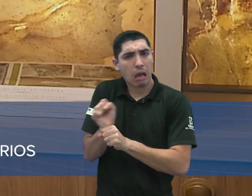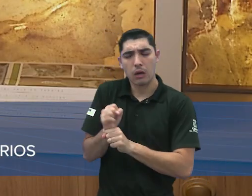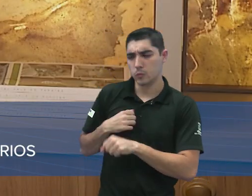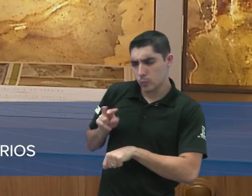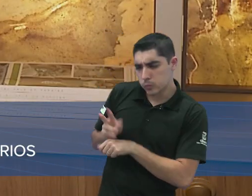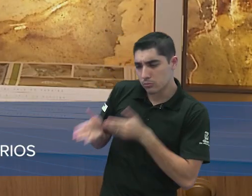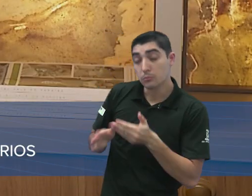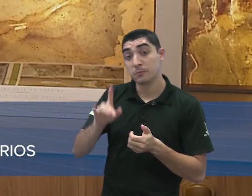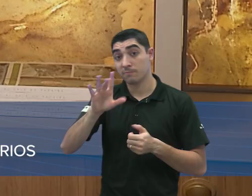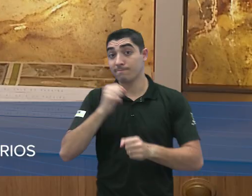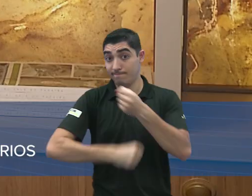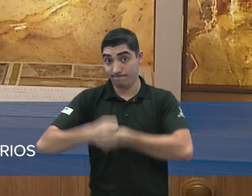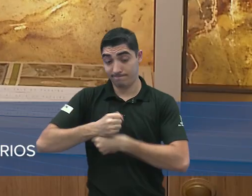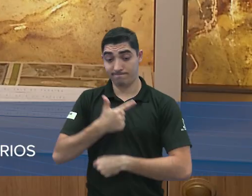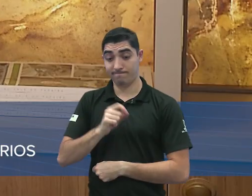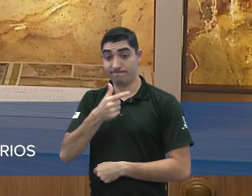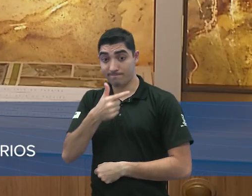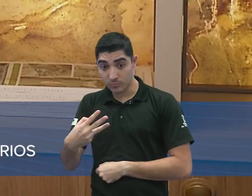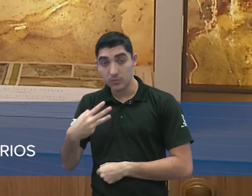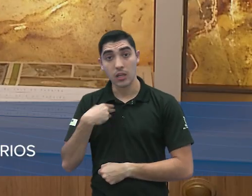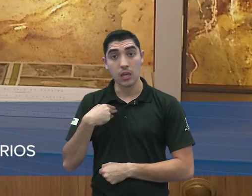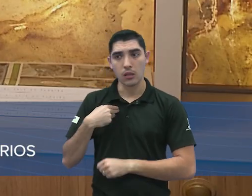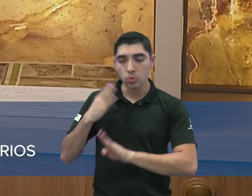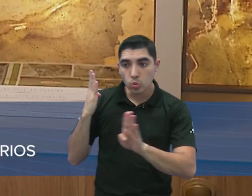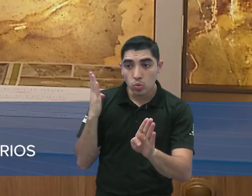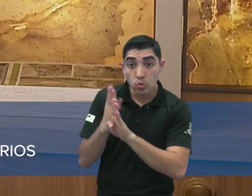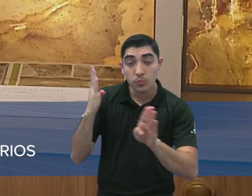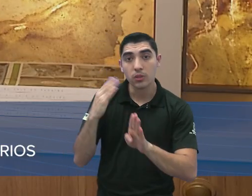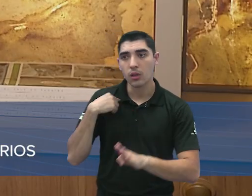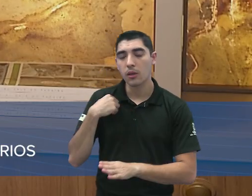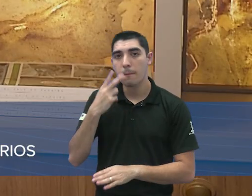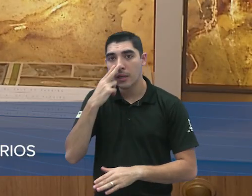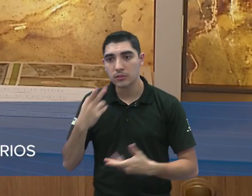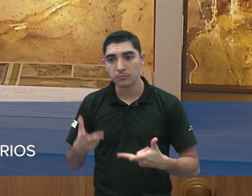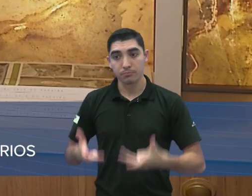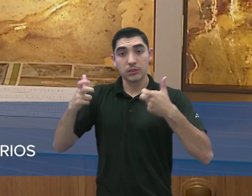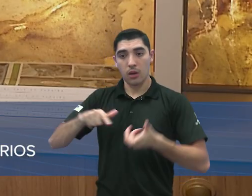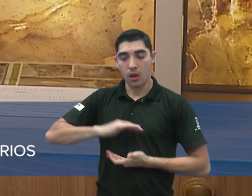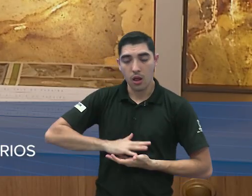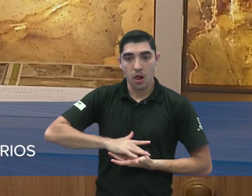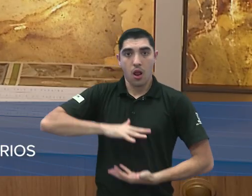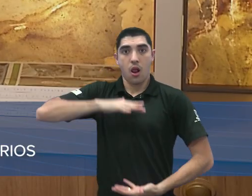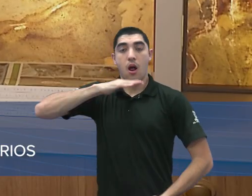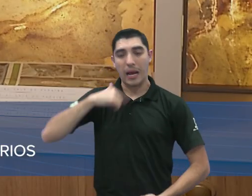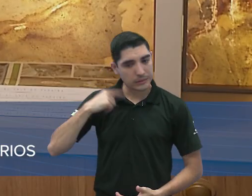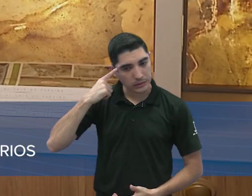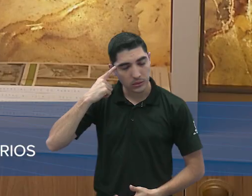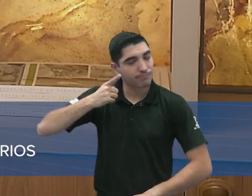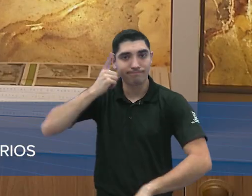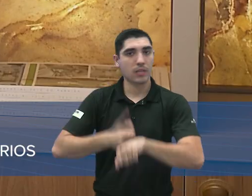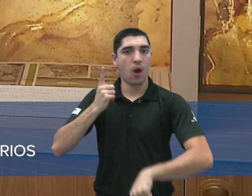anos. Mas em 2023, quando eu descobri o TDAH e quase entrei num segundo burnout, que eu falei, gente, a mudança ela precisa ser